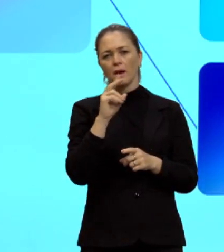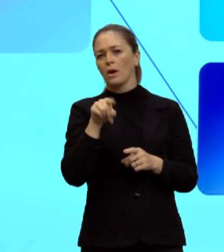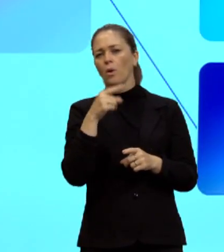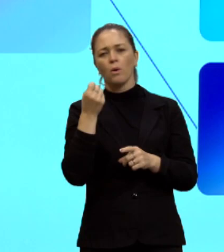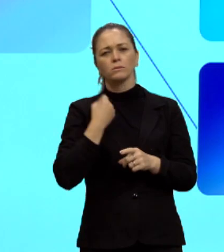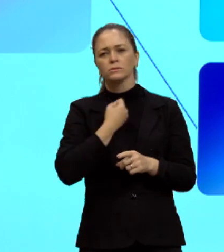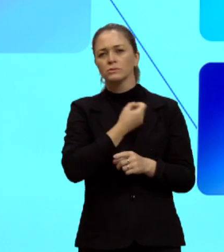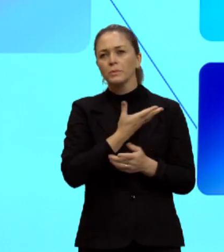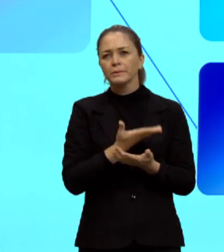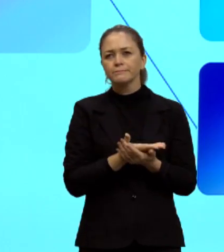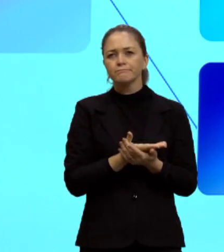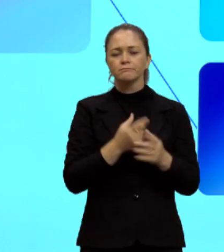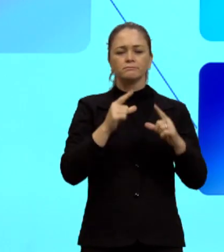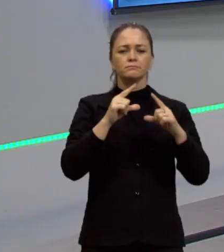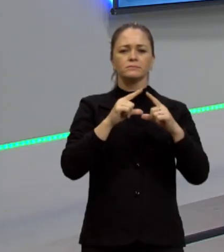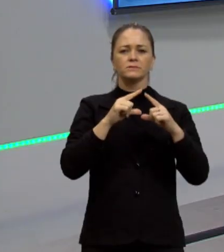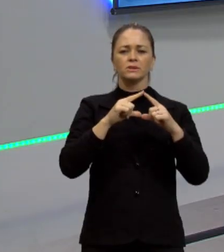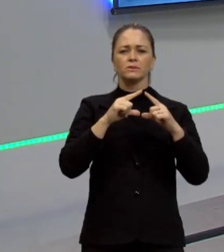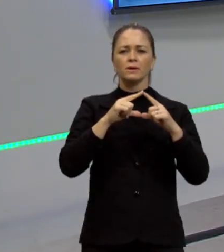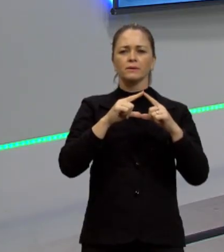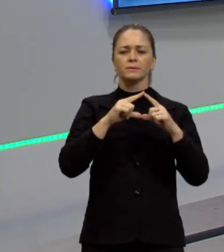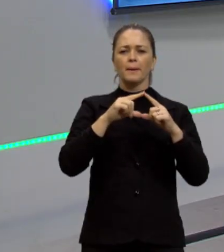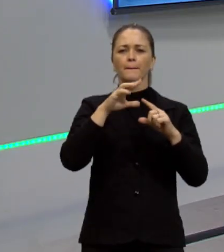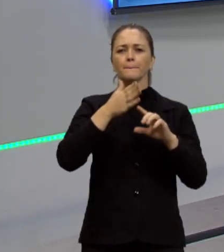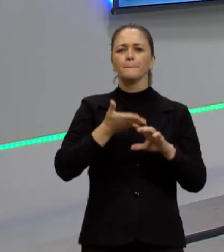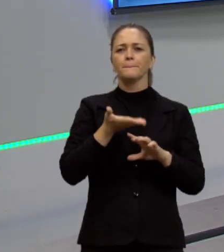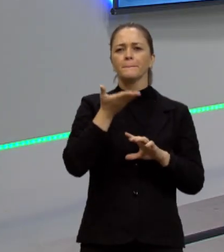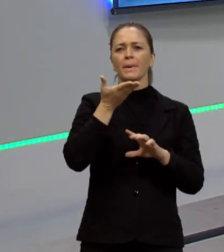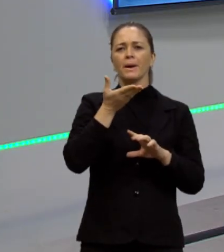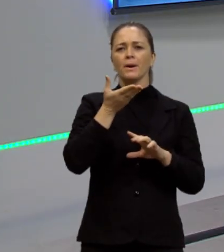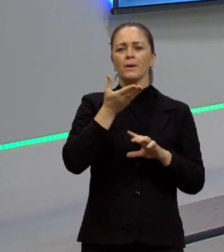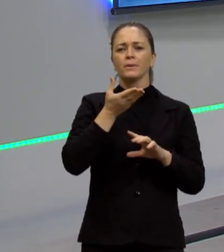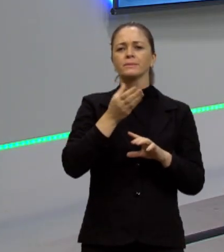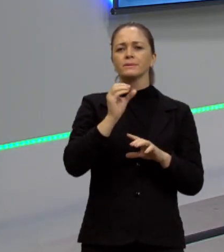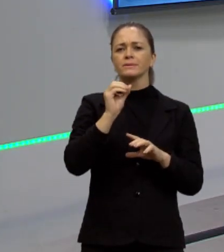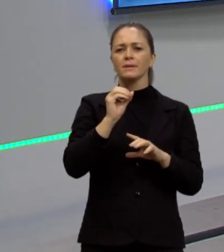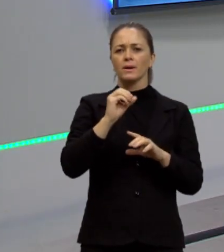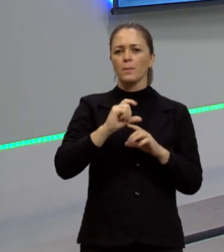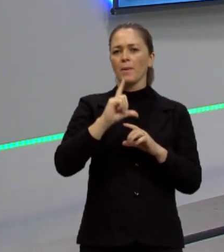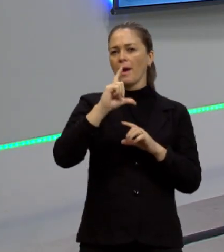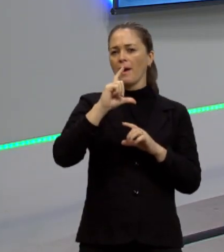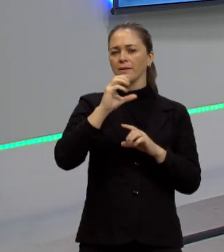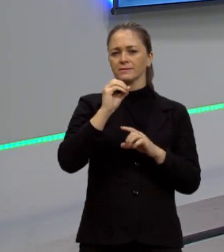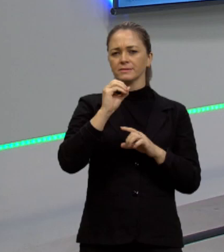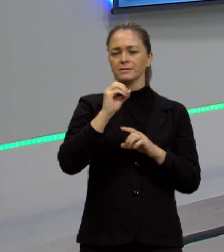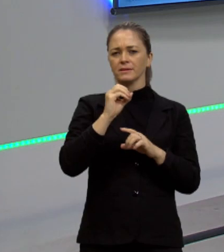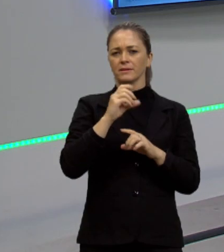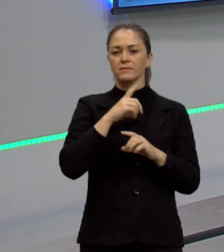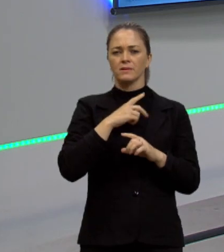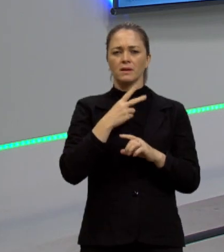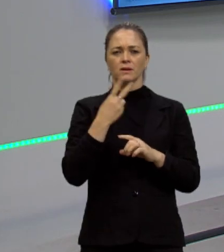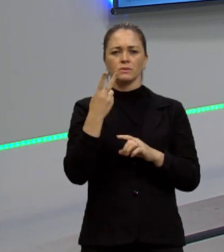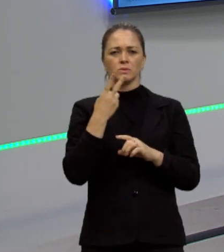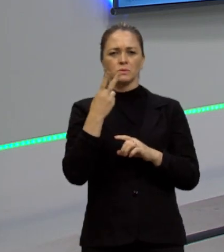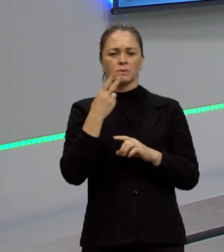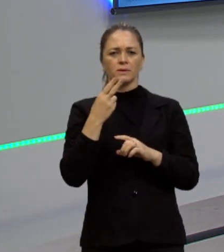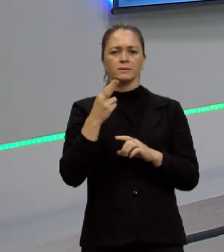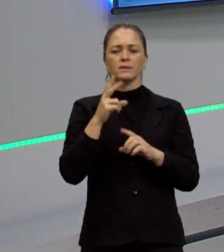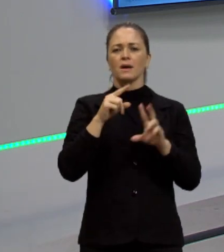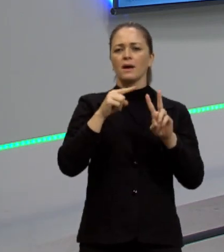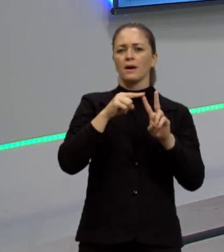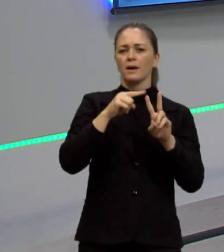o delta maior que zero, ou seja, todo um número positivo, eu vou ter duas raízes reais